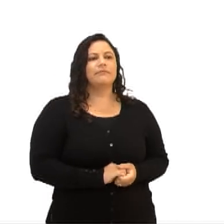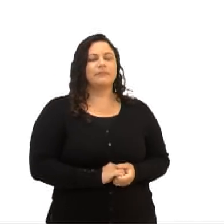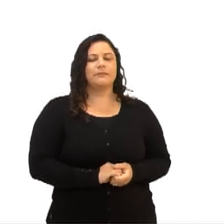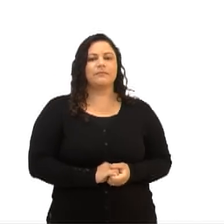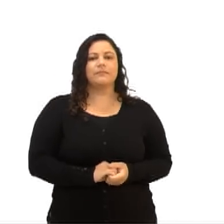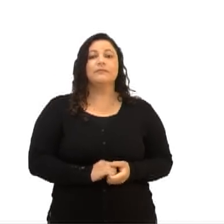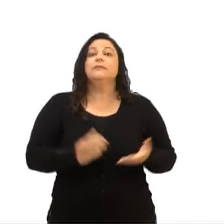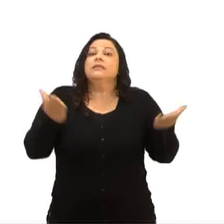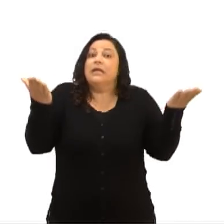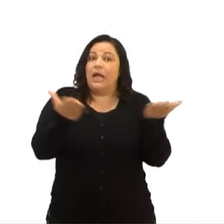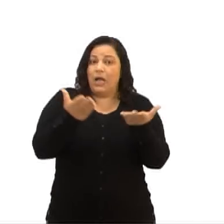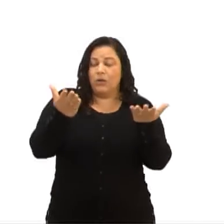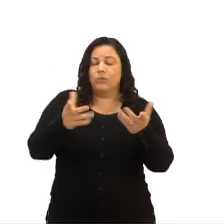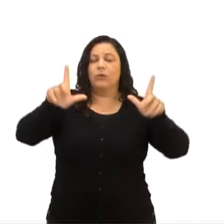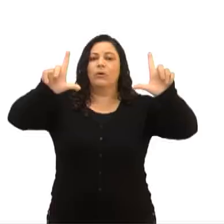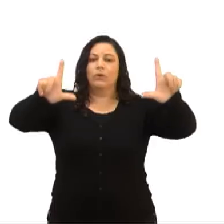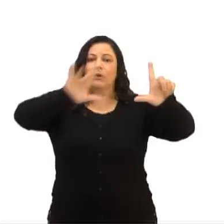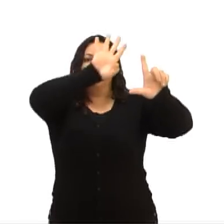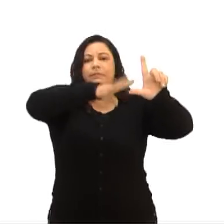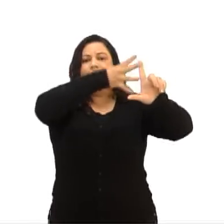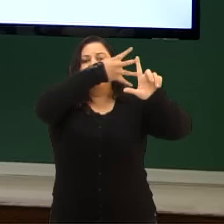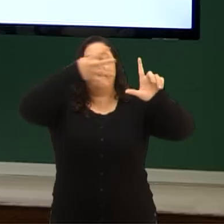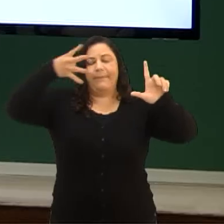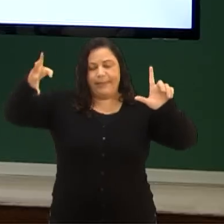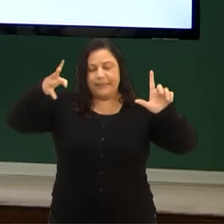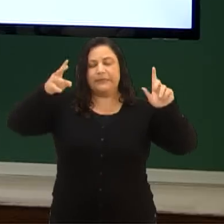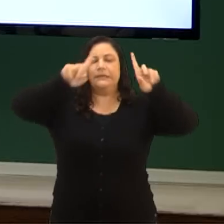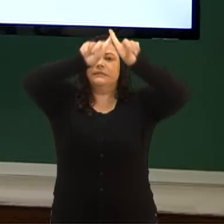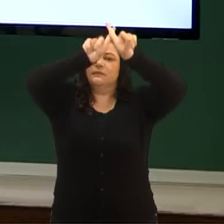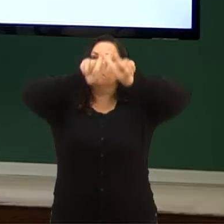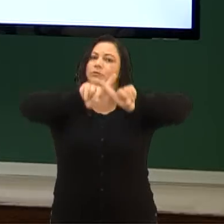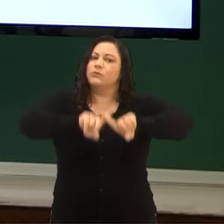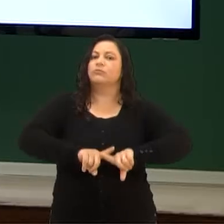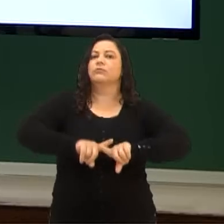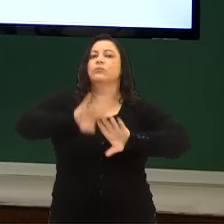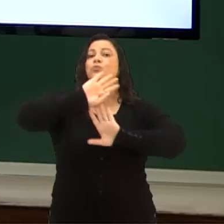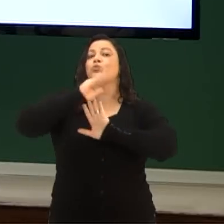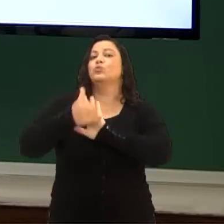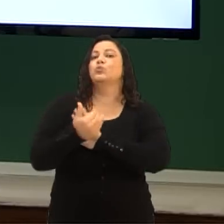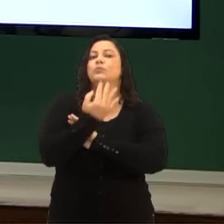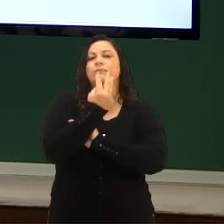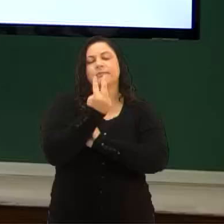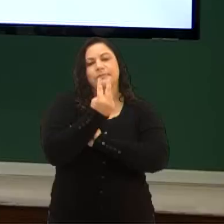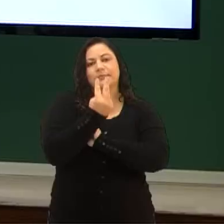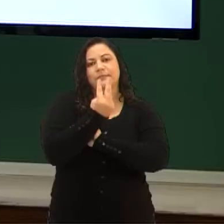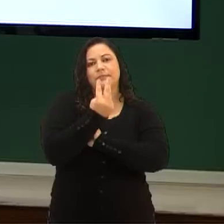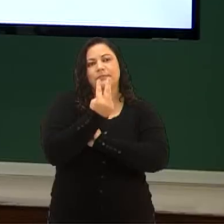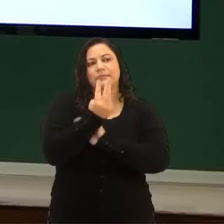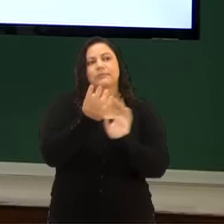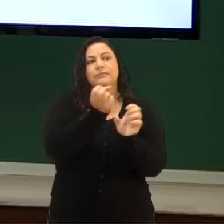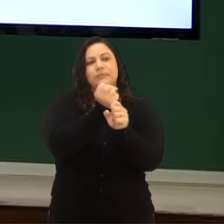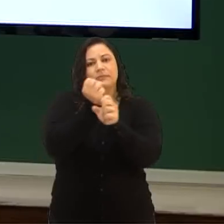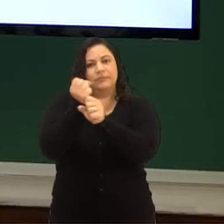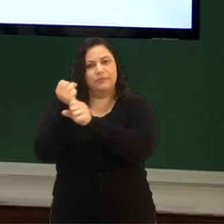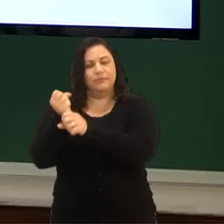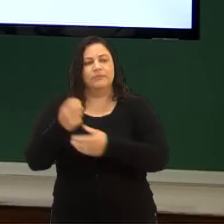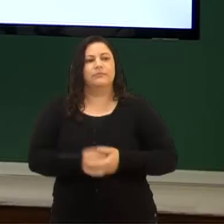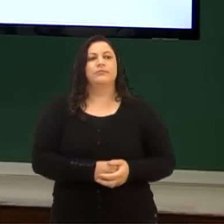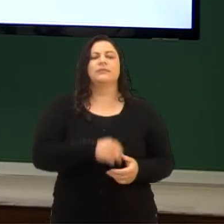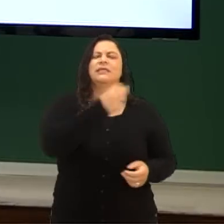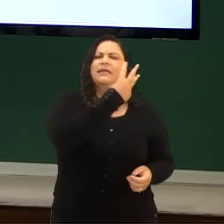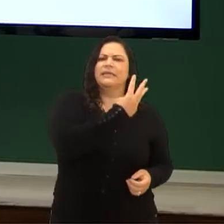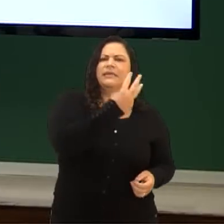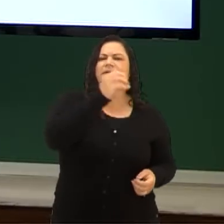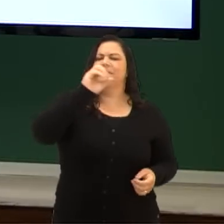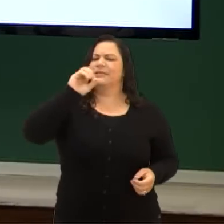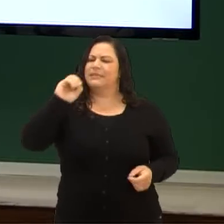essa matriz transposta e multiplicar todos os elementos por 3, fazendo a continha. 3 vezes 0, 3 vezes